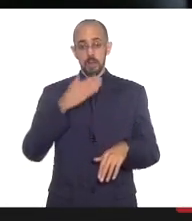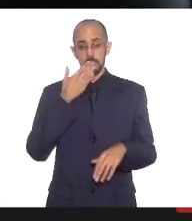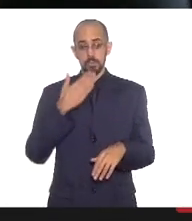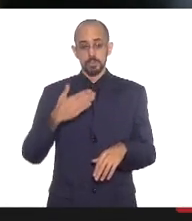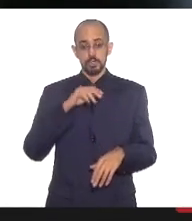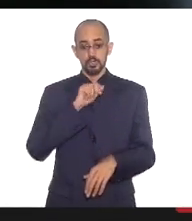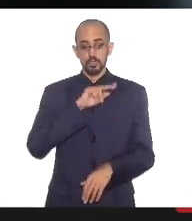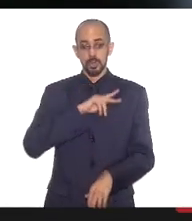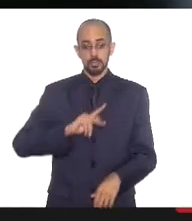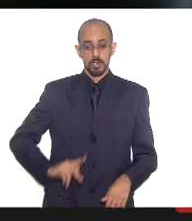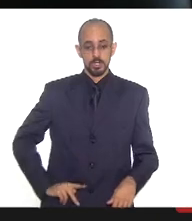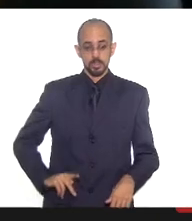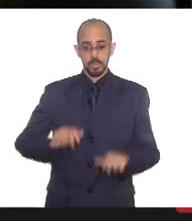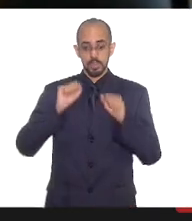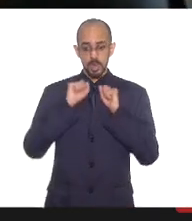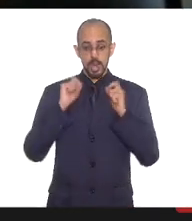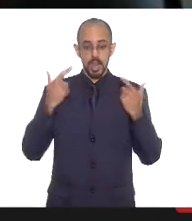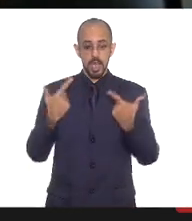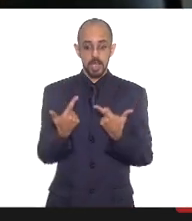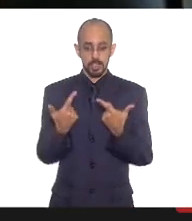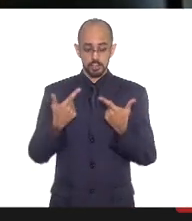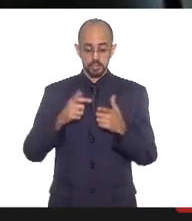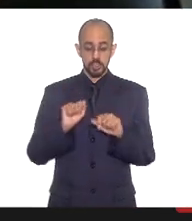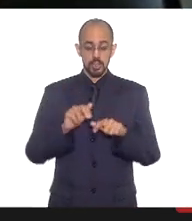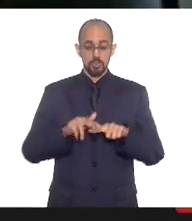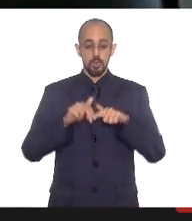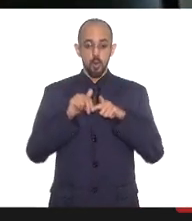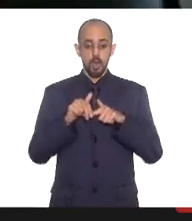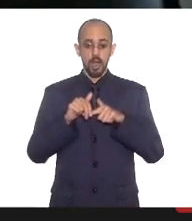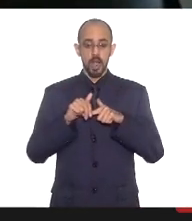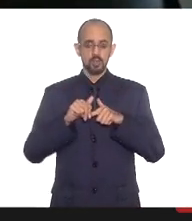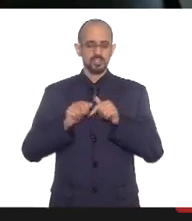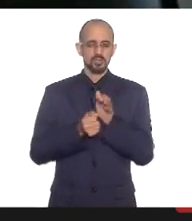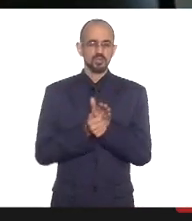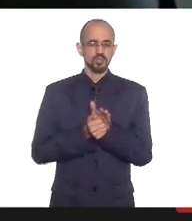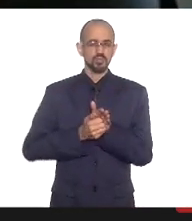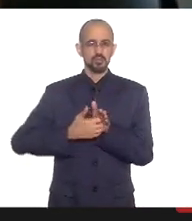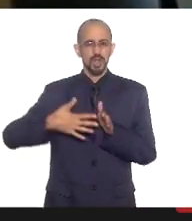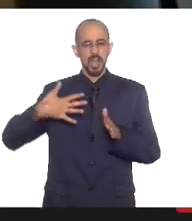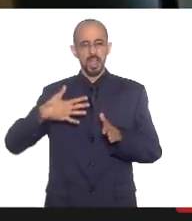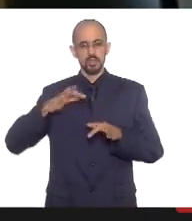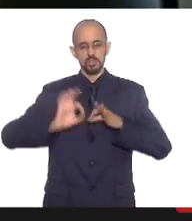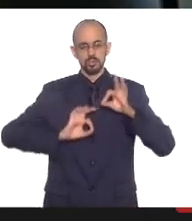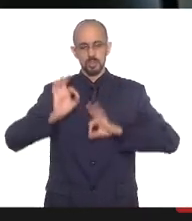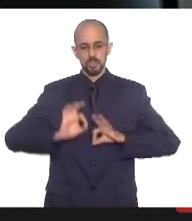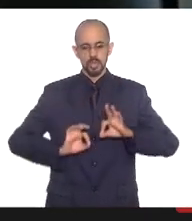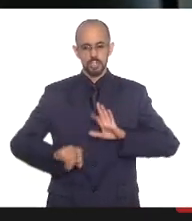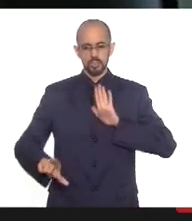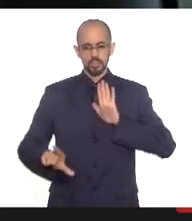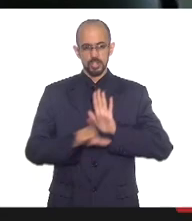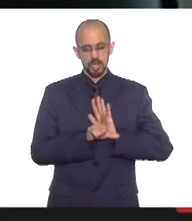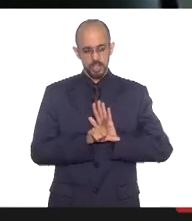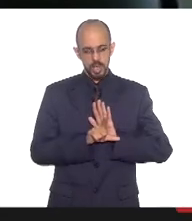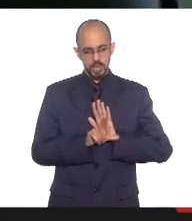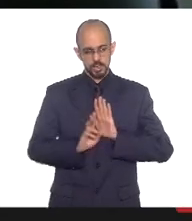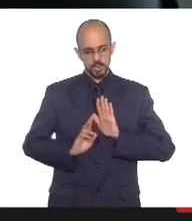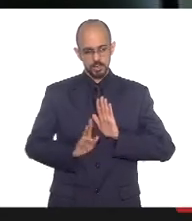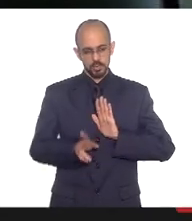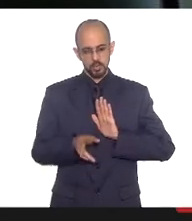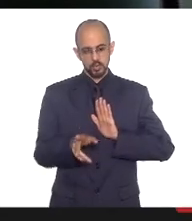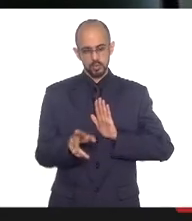da presidência da alerj diante dos inúmeros projetos de lei e leis em